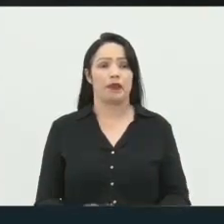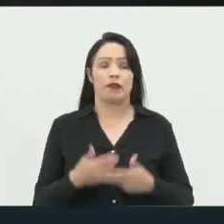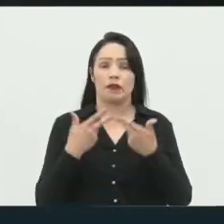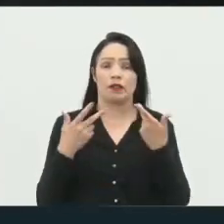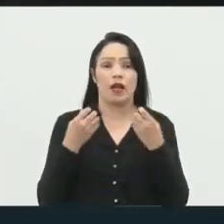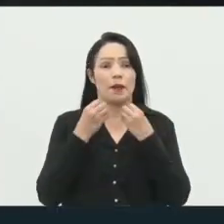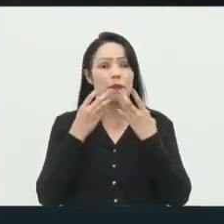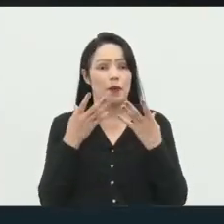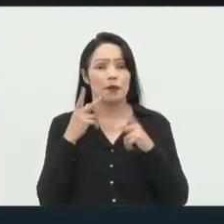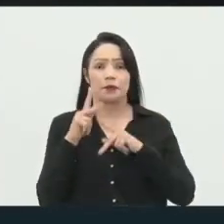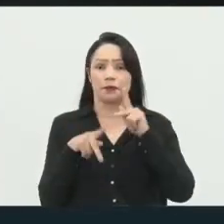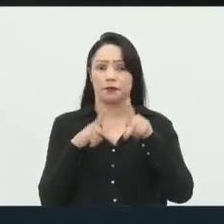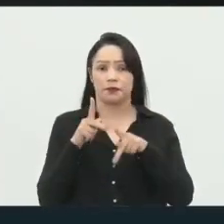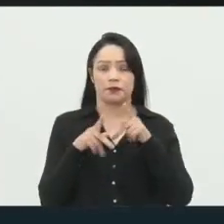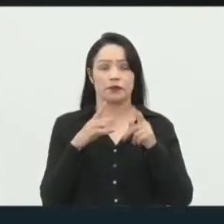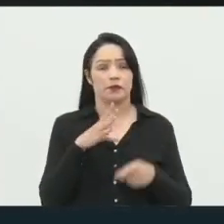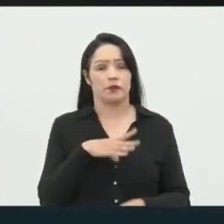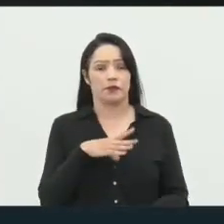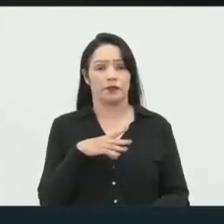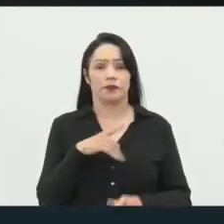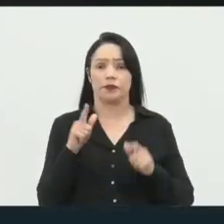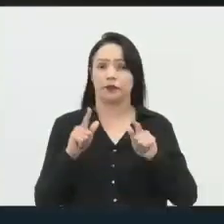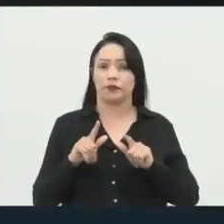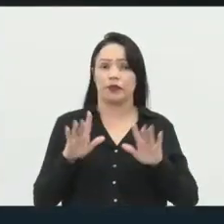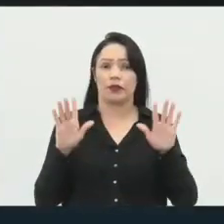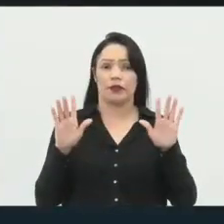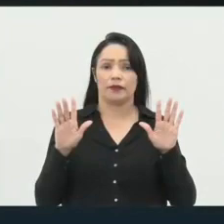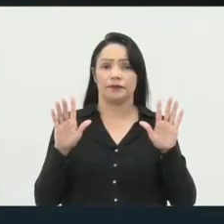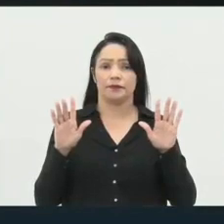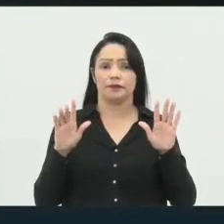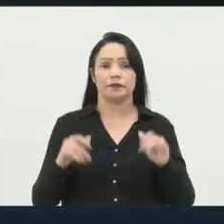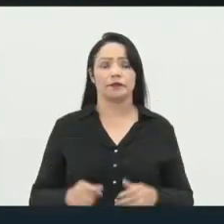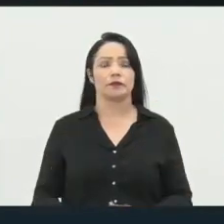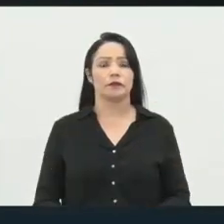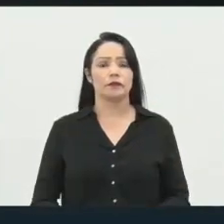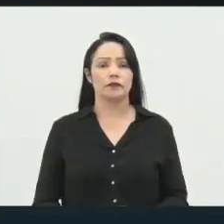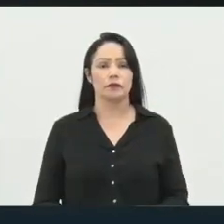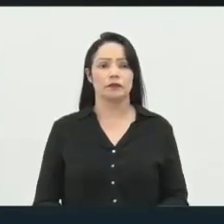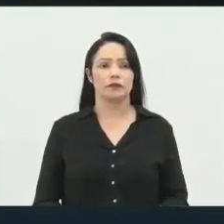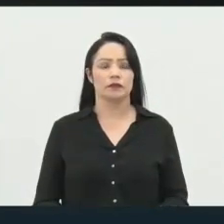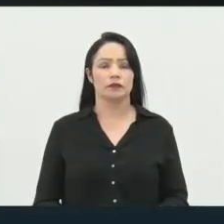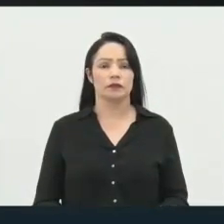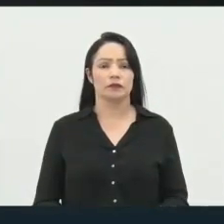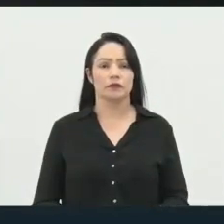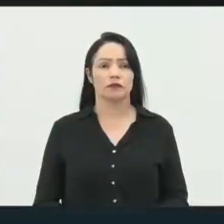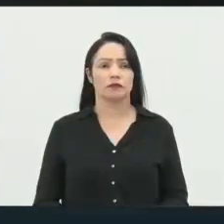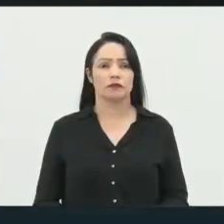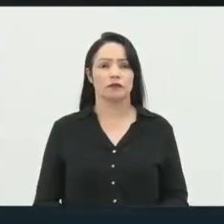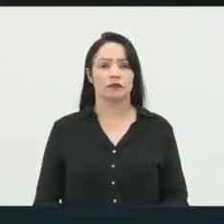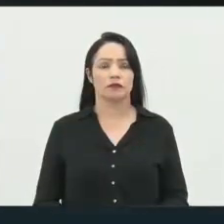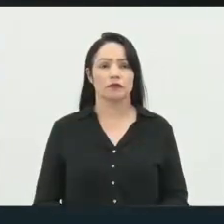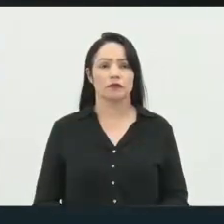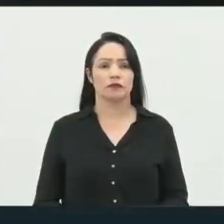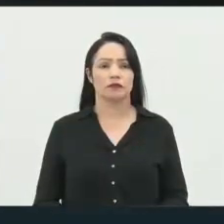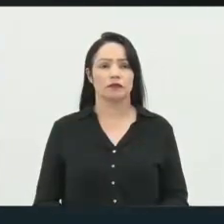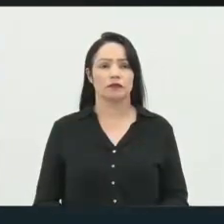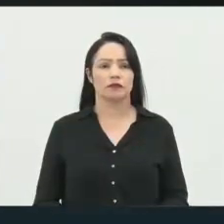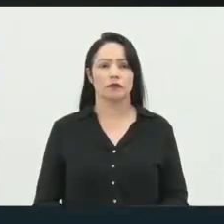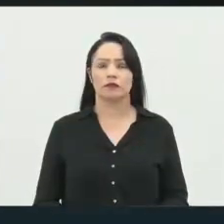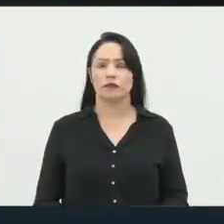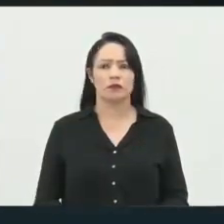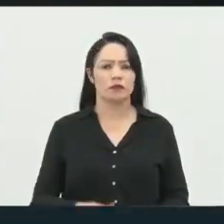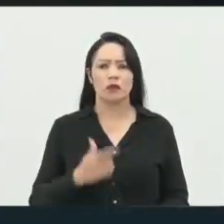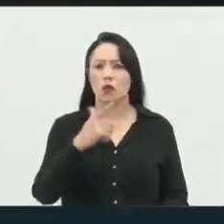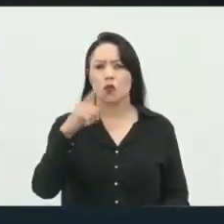para a população para cidade de Guarulhos que ninguém tem a